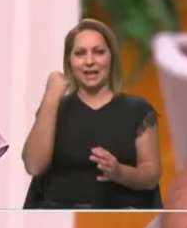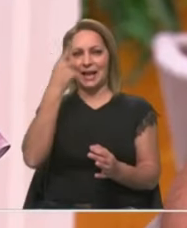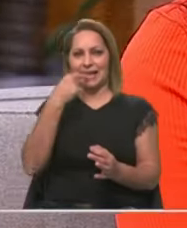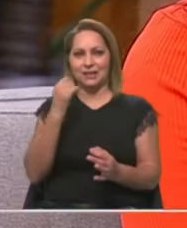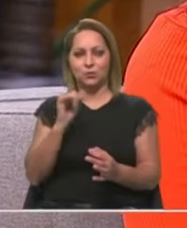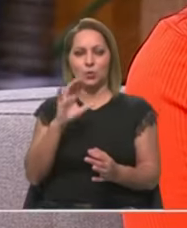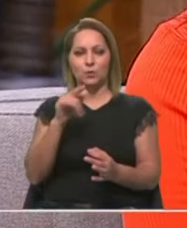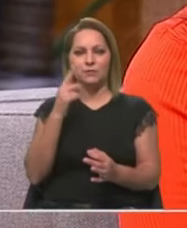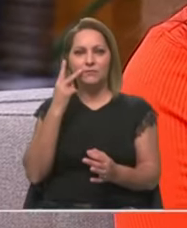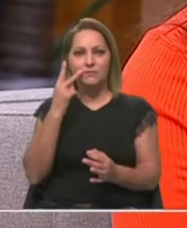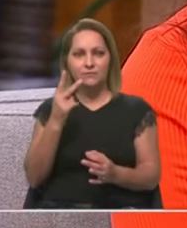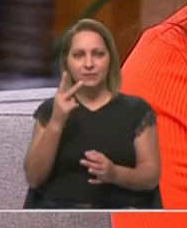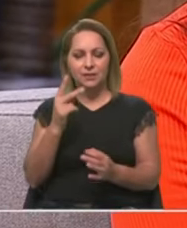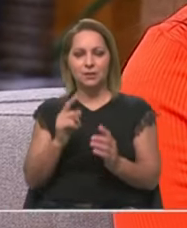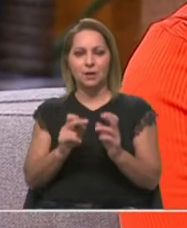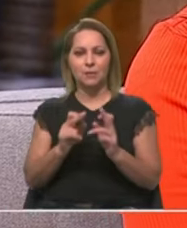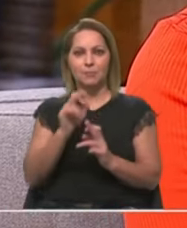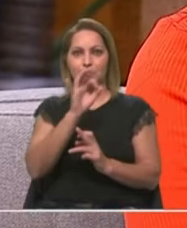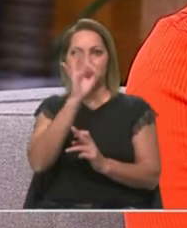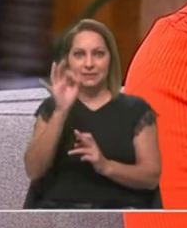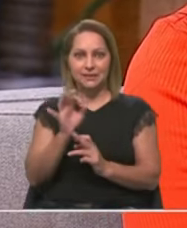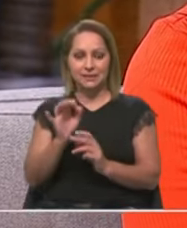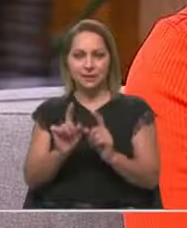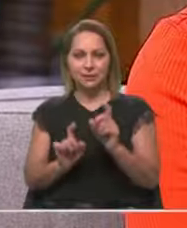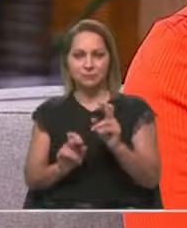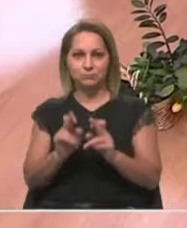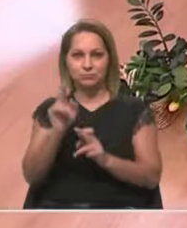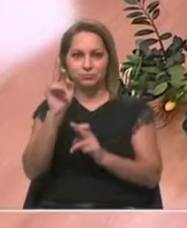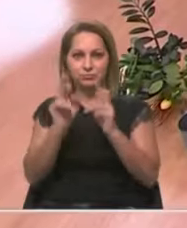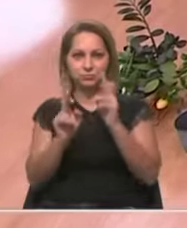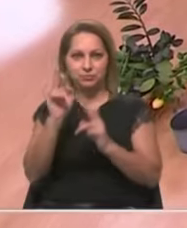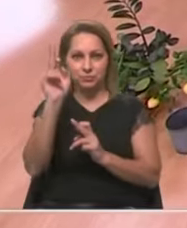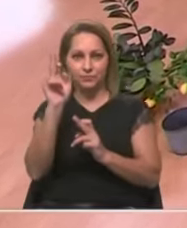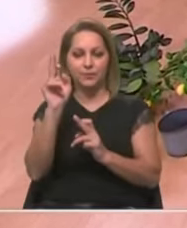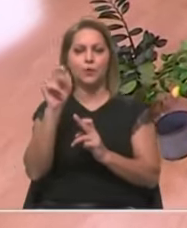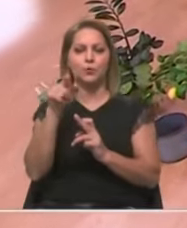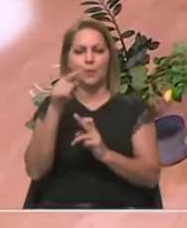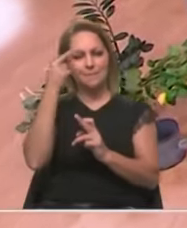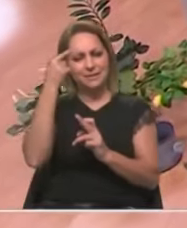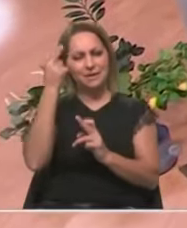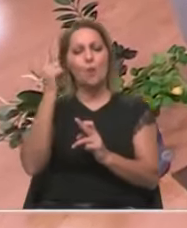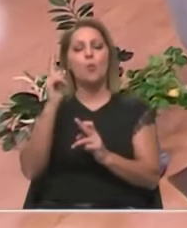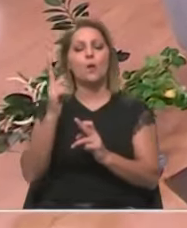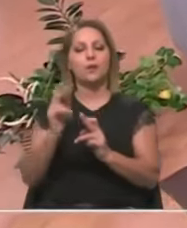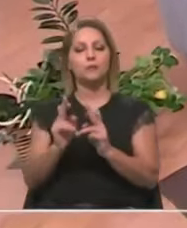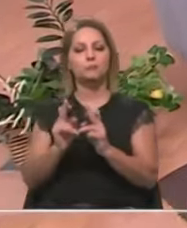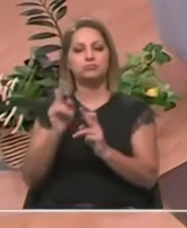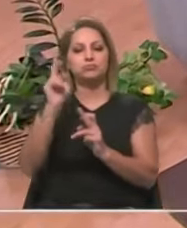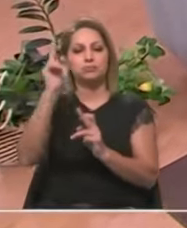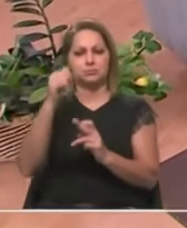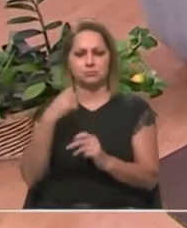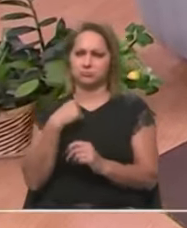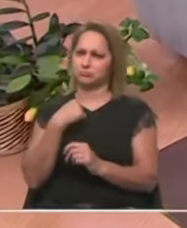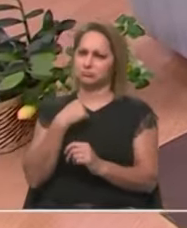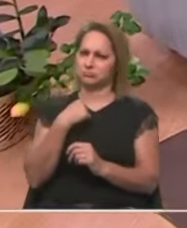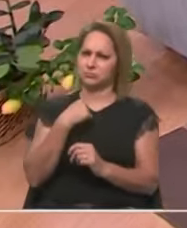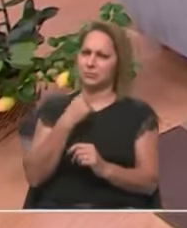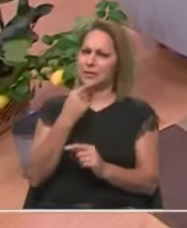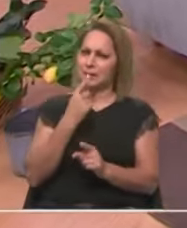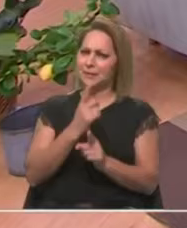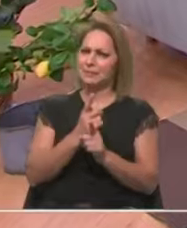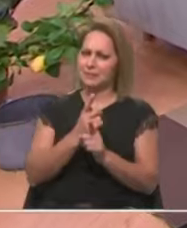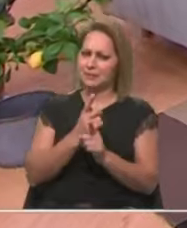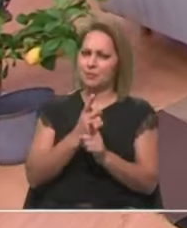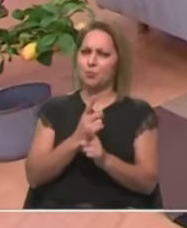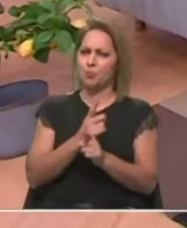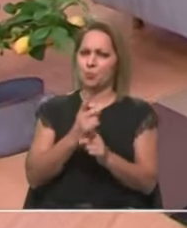vês a votação ali a subir, aquela discrepância, não é? É mesmo. É, o que é que tu pensaste ali? Eu, será que é mesmo verdade?